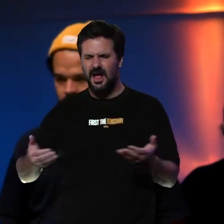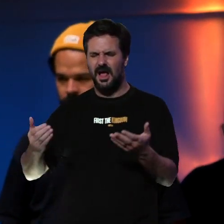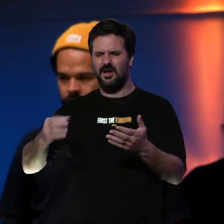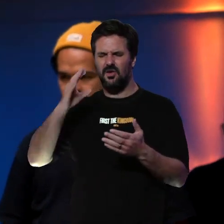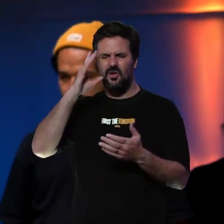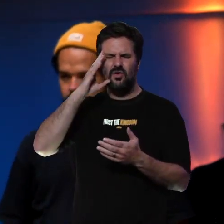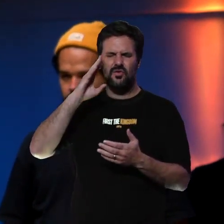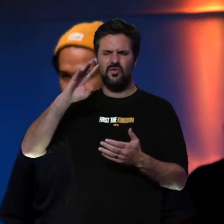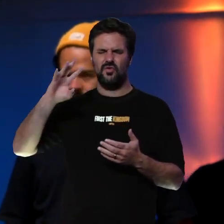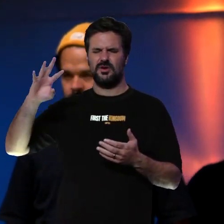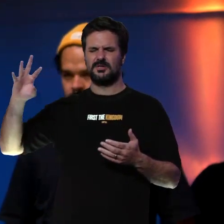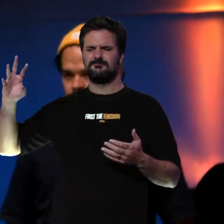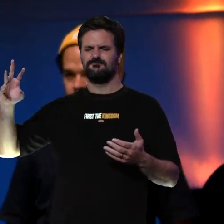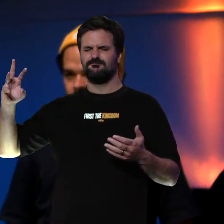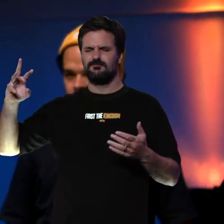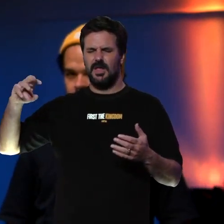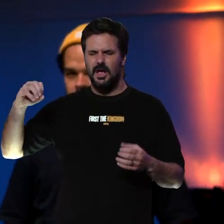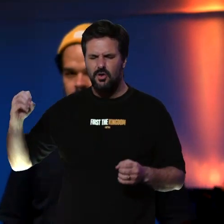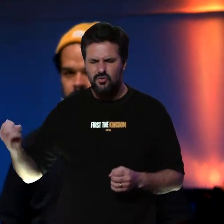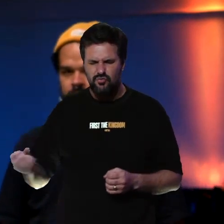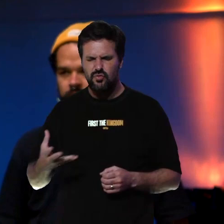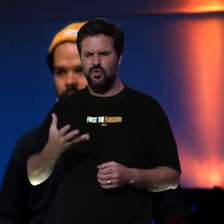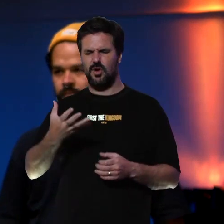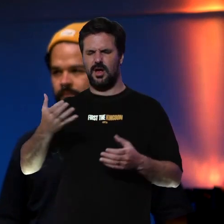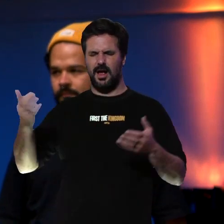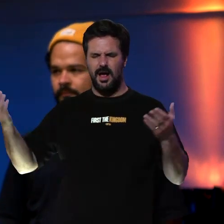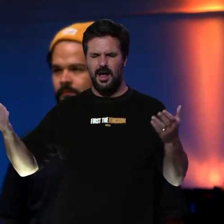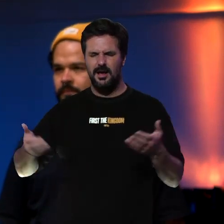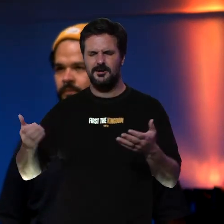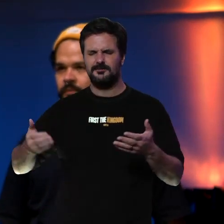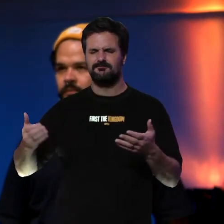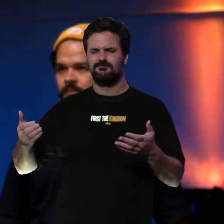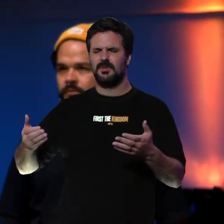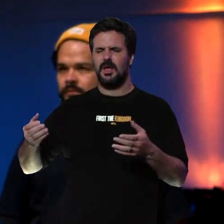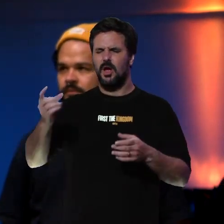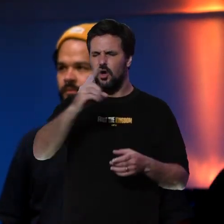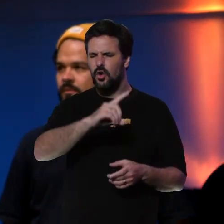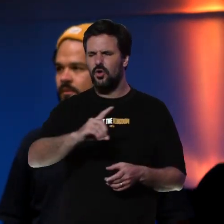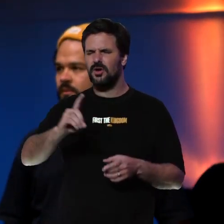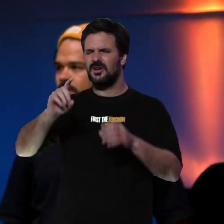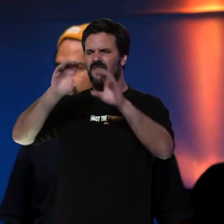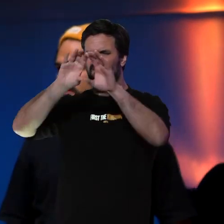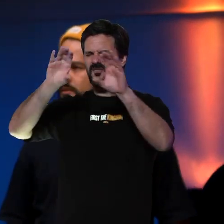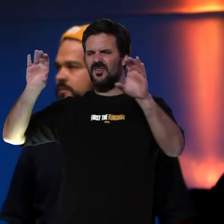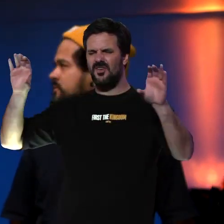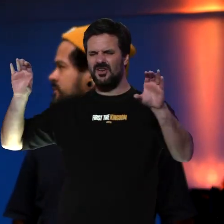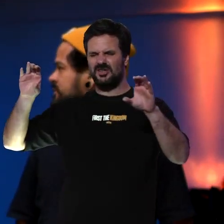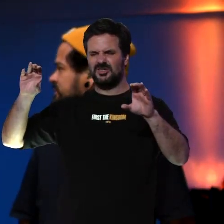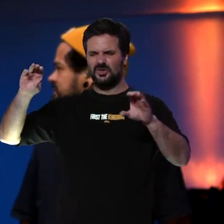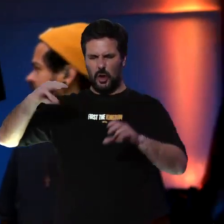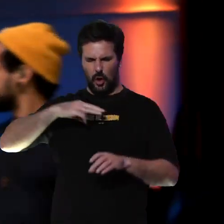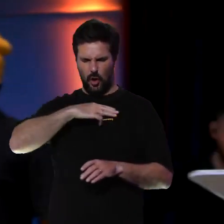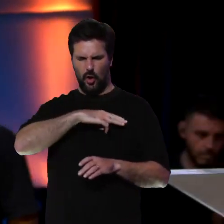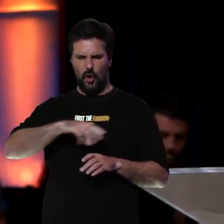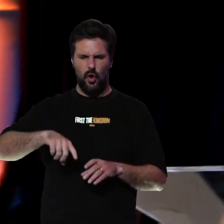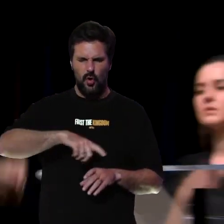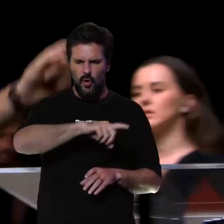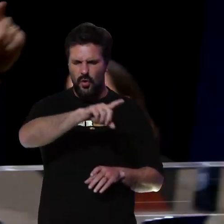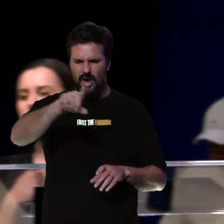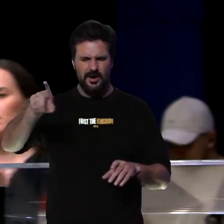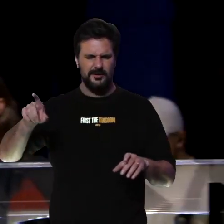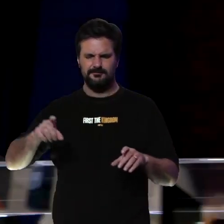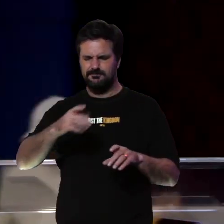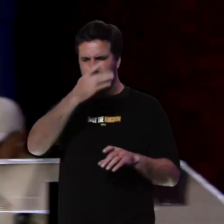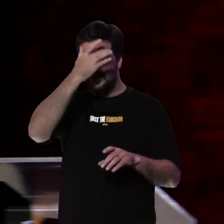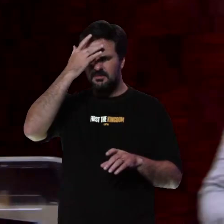sonhos. Resgata, Deus, agora as direções, as palavras do alto, os ministérios colocados, aqueles irmãos que pararam talvez por